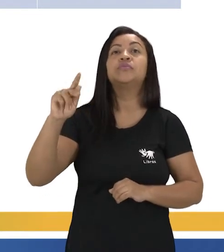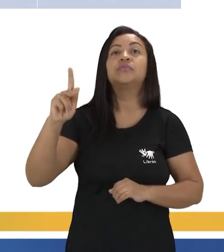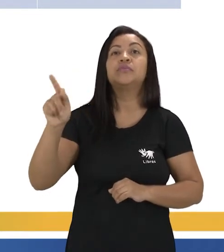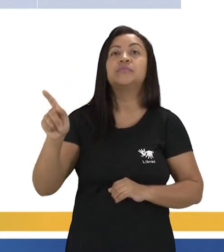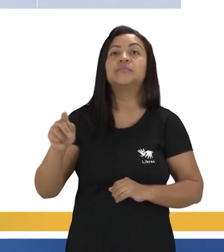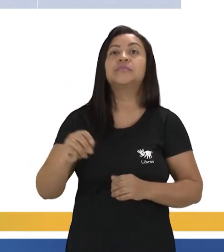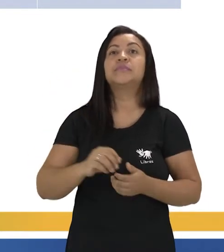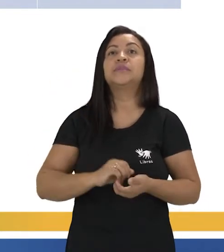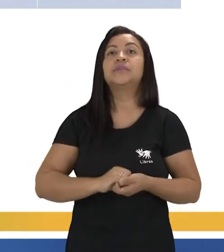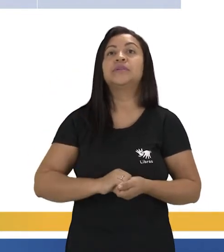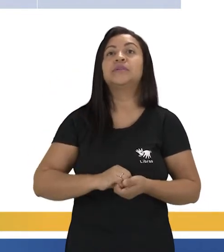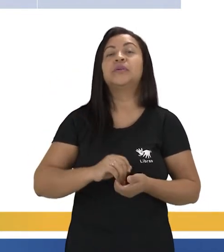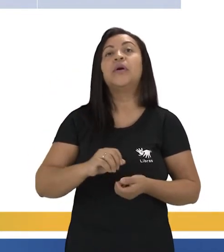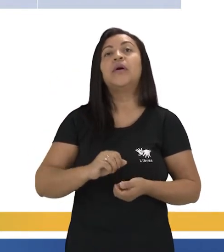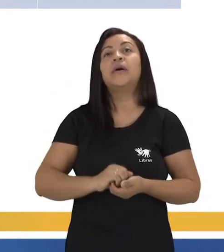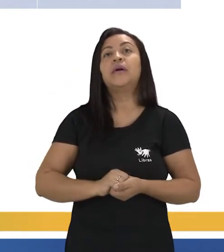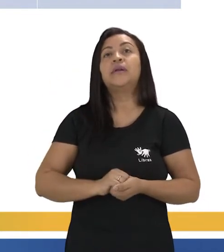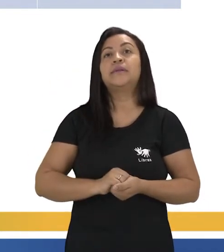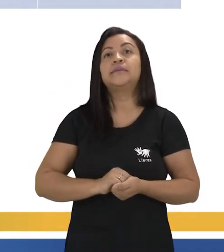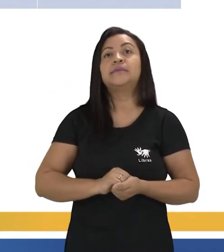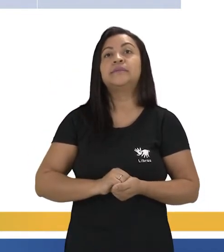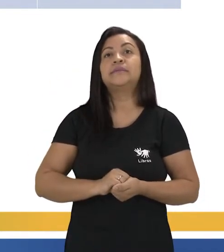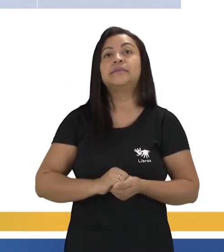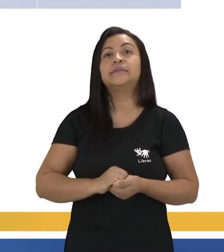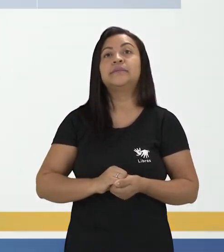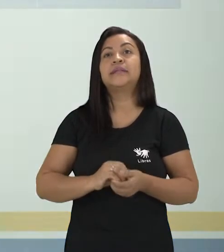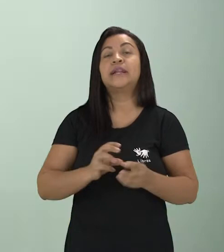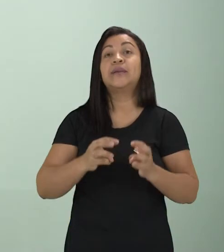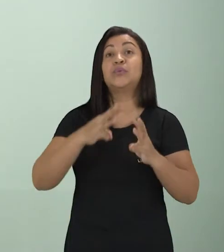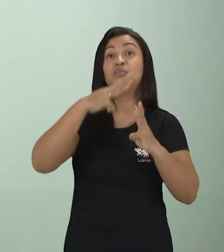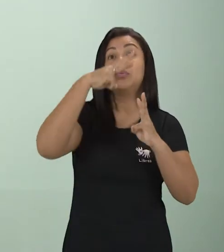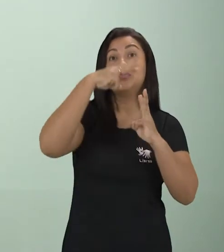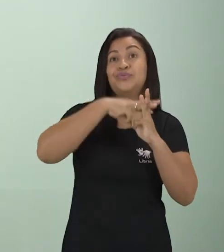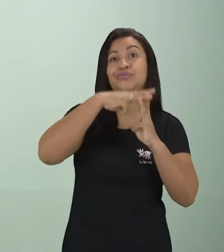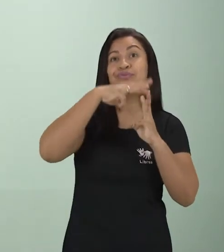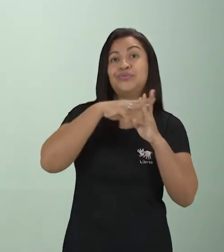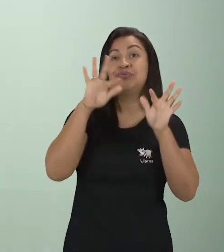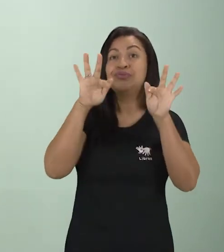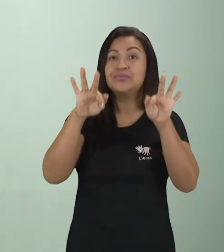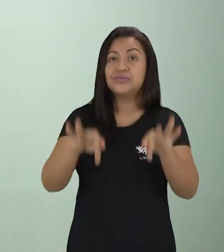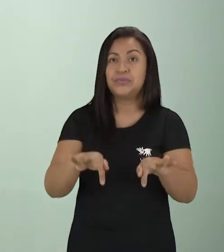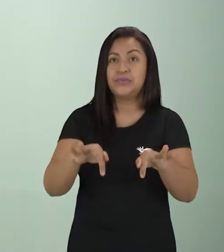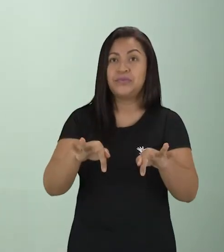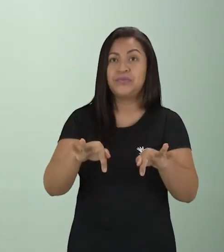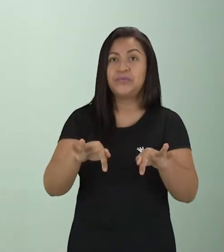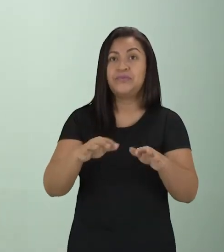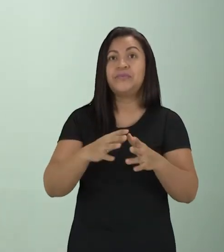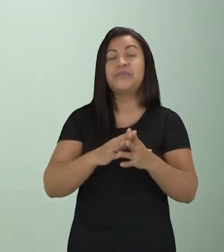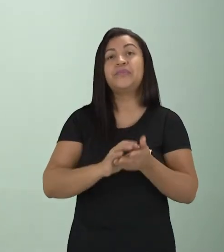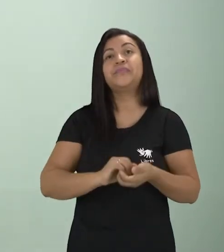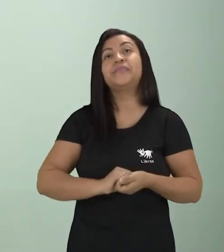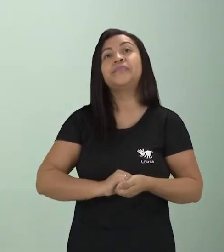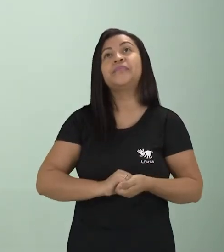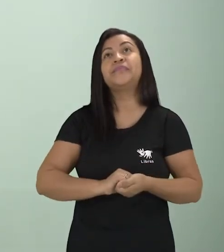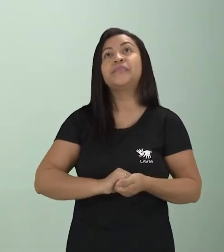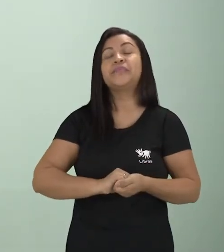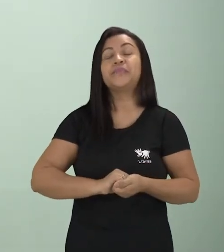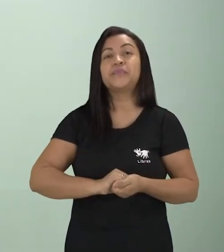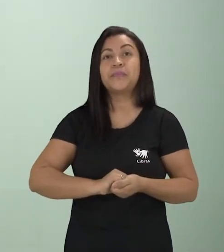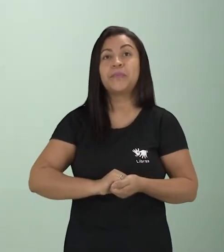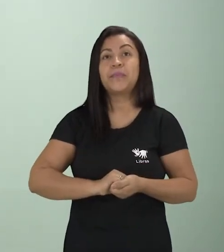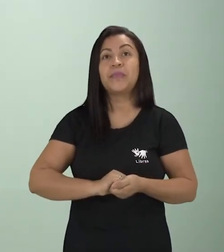consoante, vogal e consoante no final. E ele tem a última sílaba tônica. Na verdade, só tem uma sílaba, né?